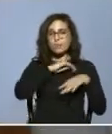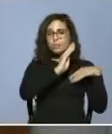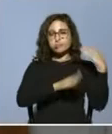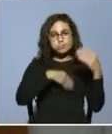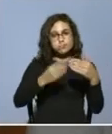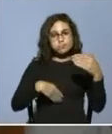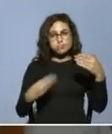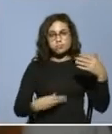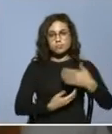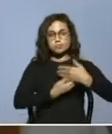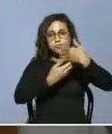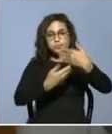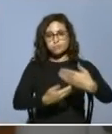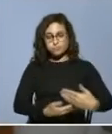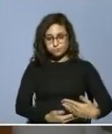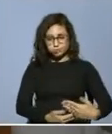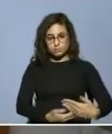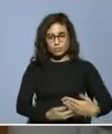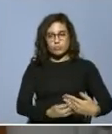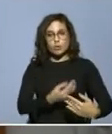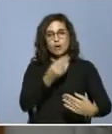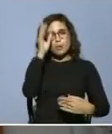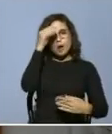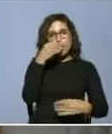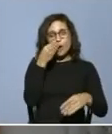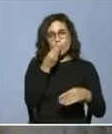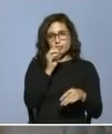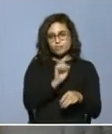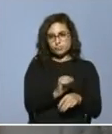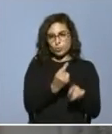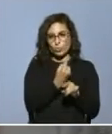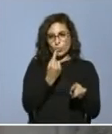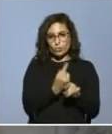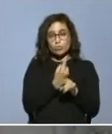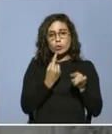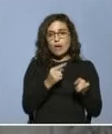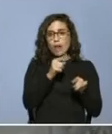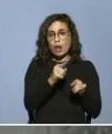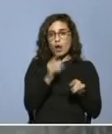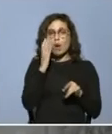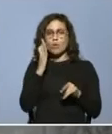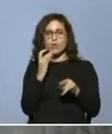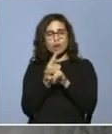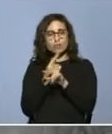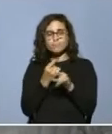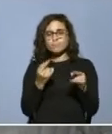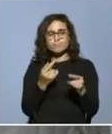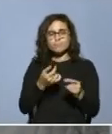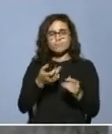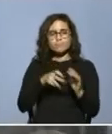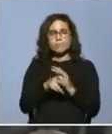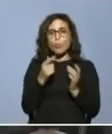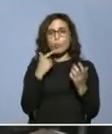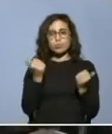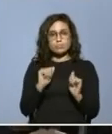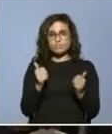numa manjedoura, porque não havia lugar para eles na hospedaria. Havia naquela